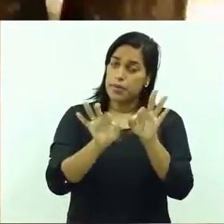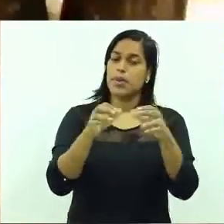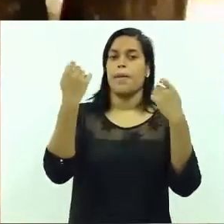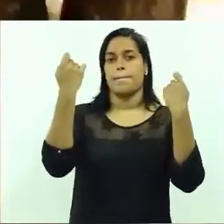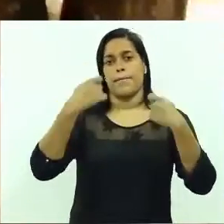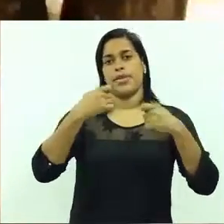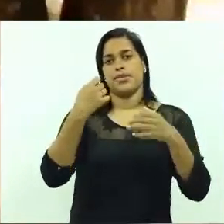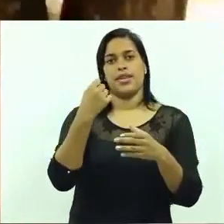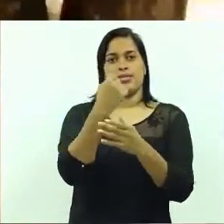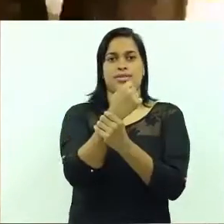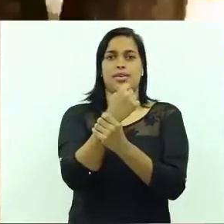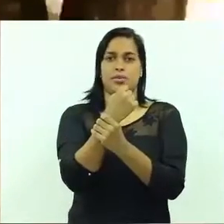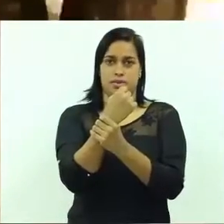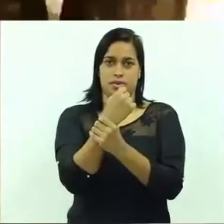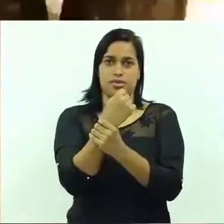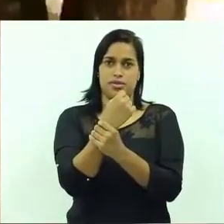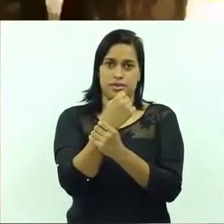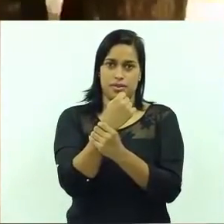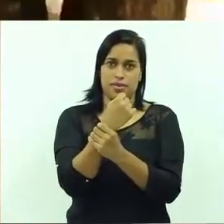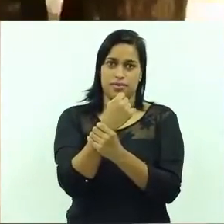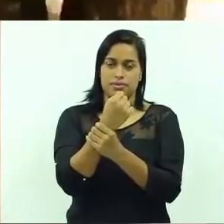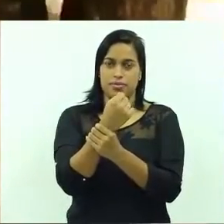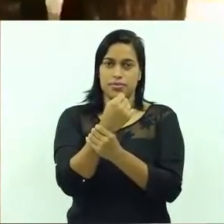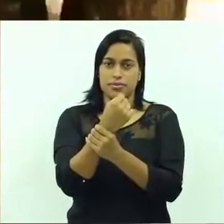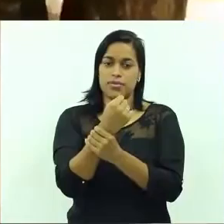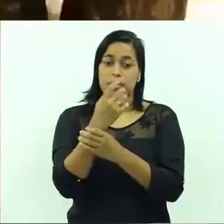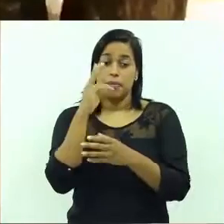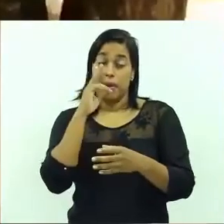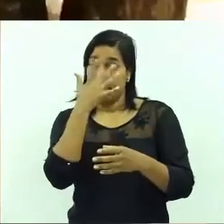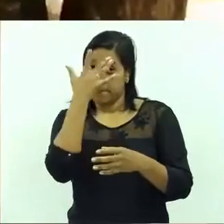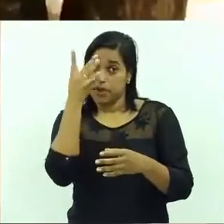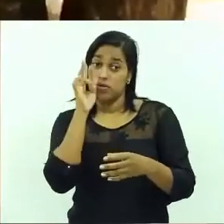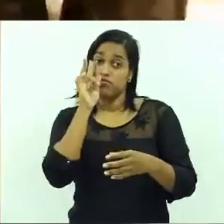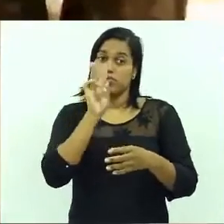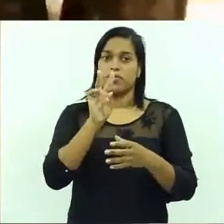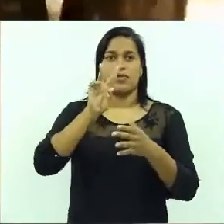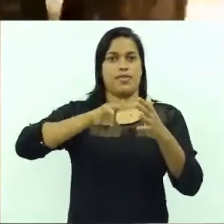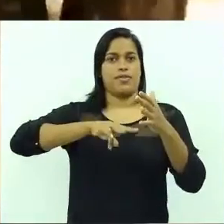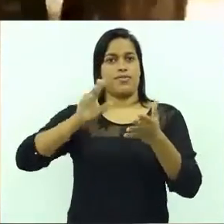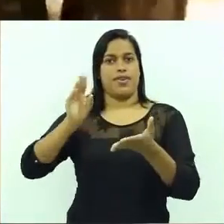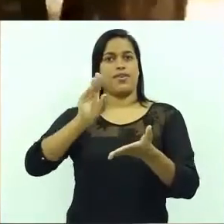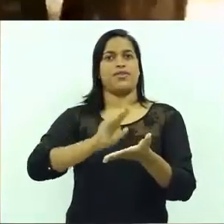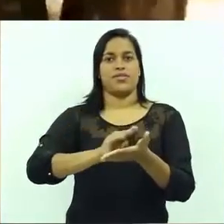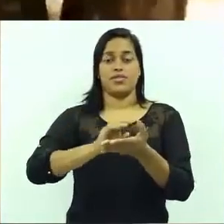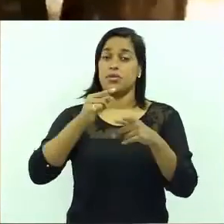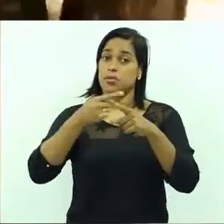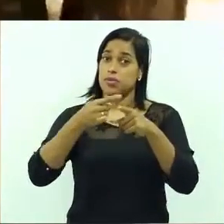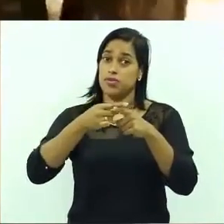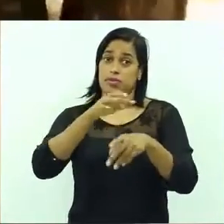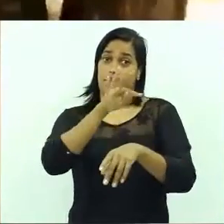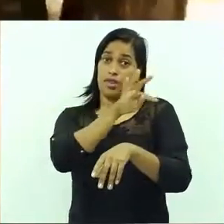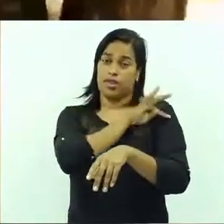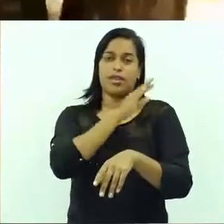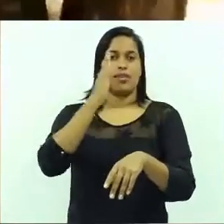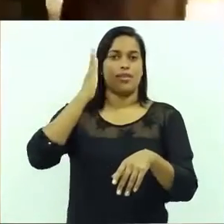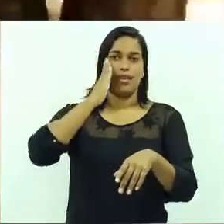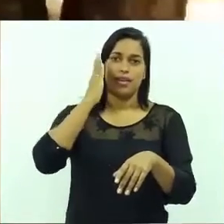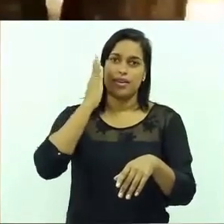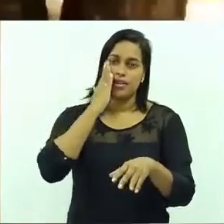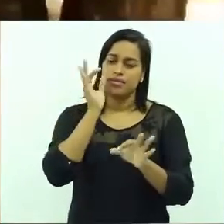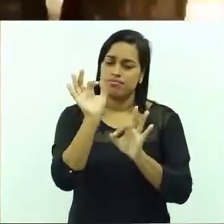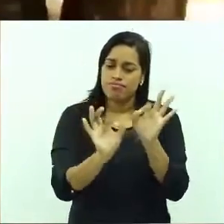a segurança para quem vai investir e que você entende tecnicamente,